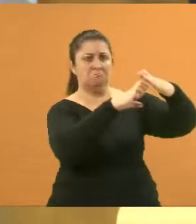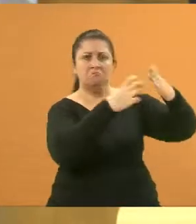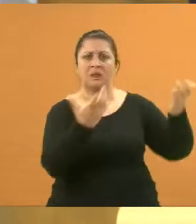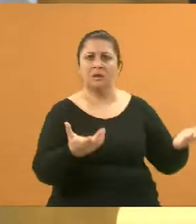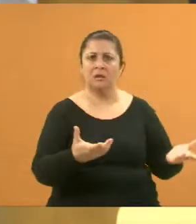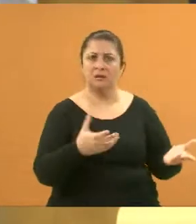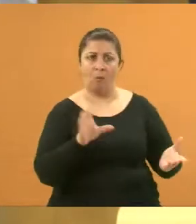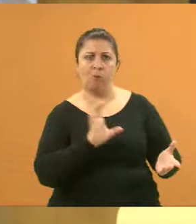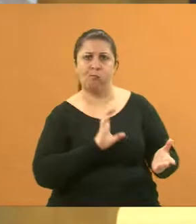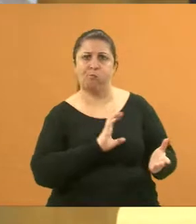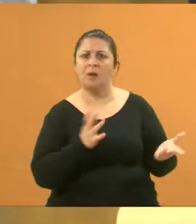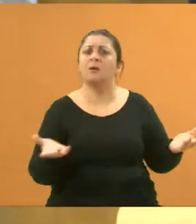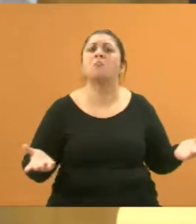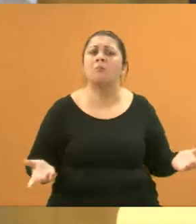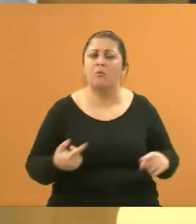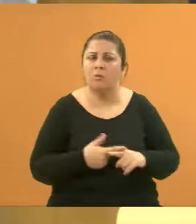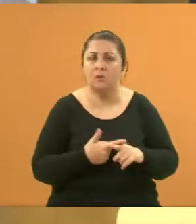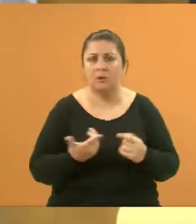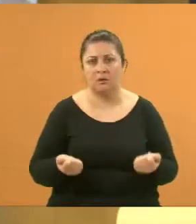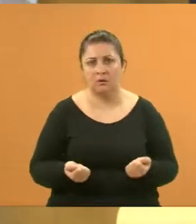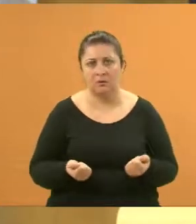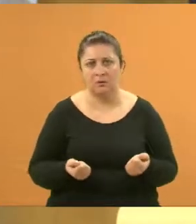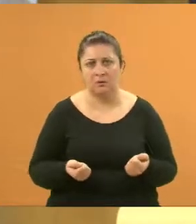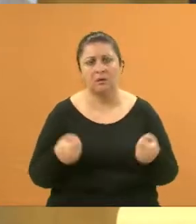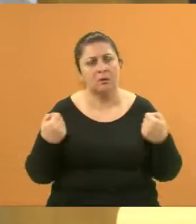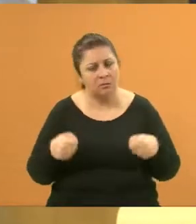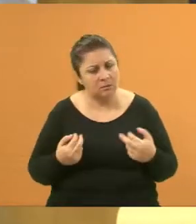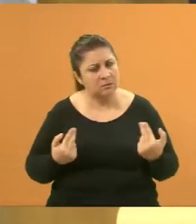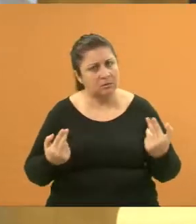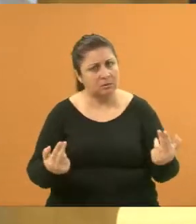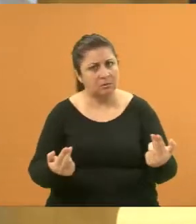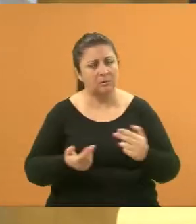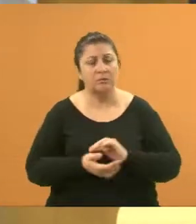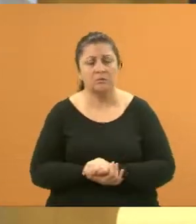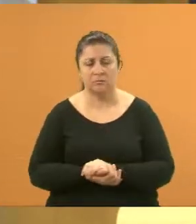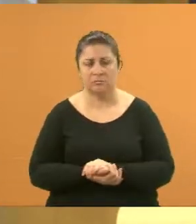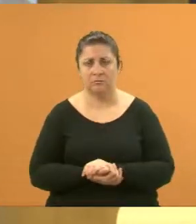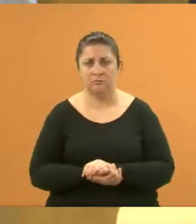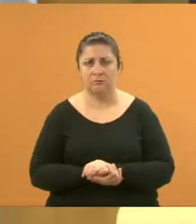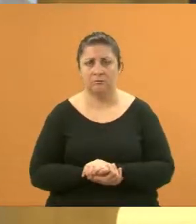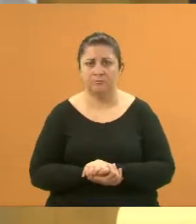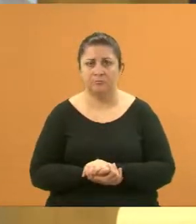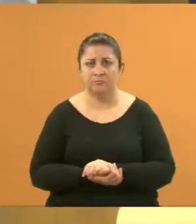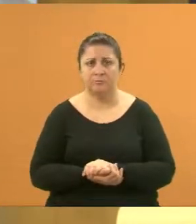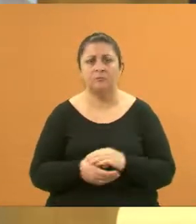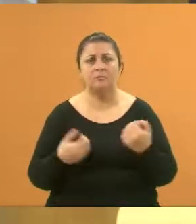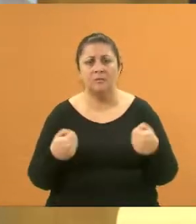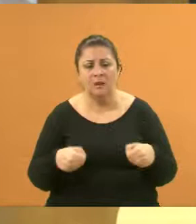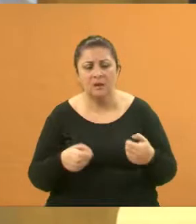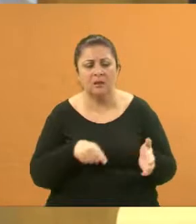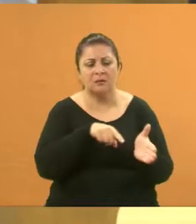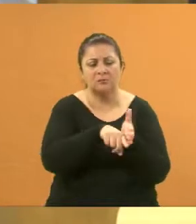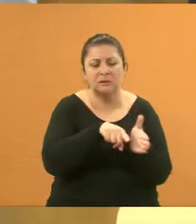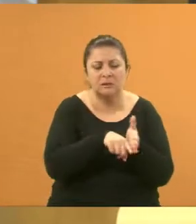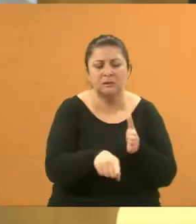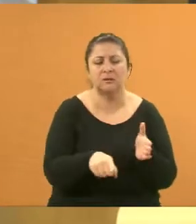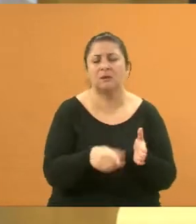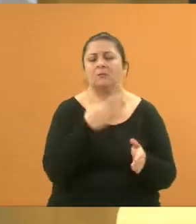loteadores? Então eu acho que tem que ser nesse sentido, que a gente tem que estudar melhor os